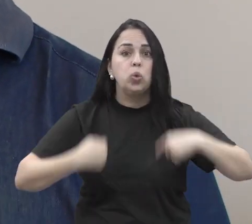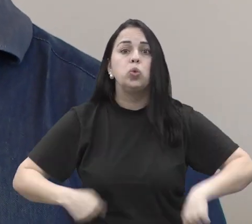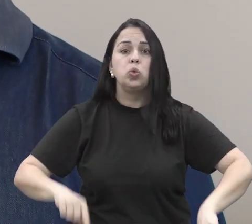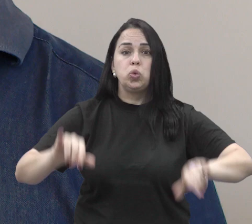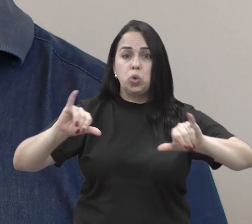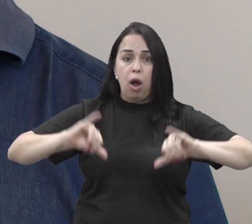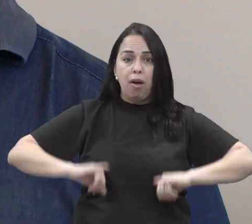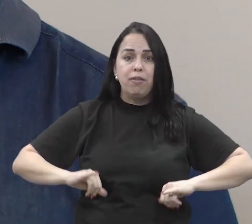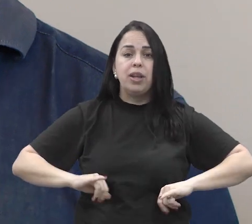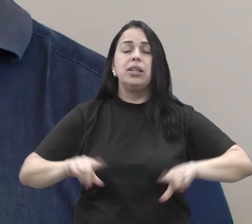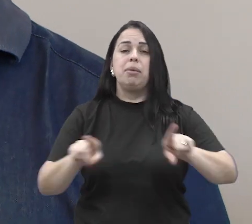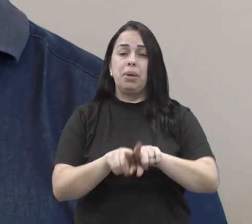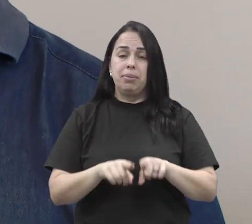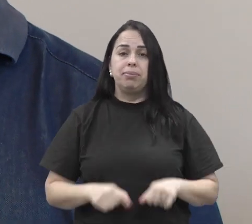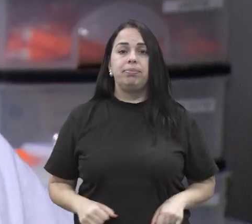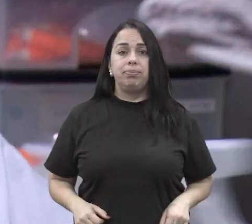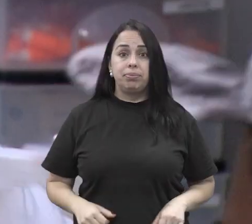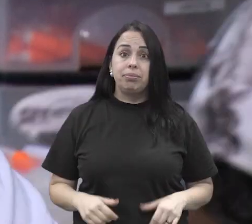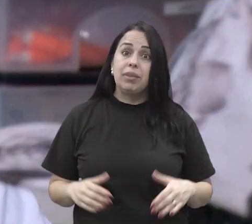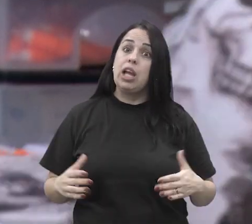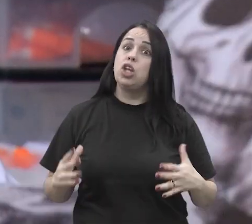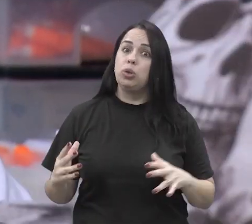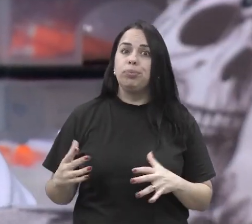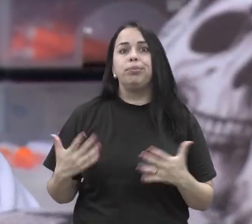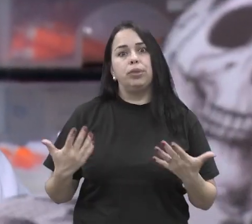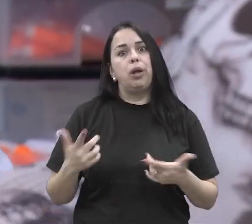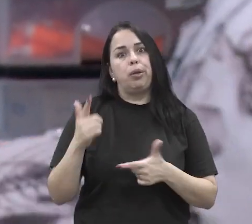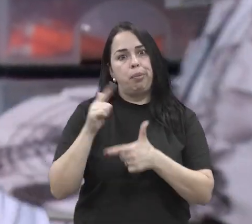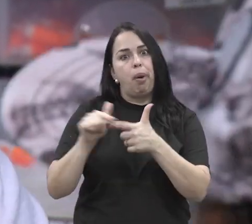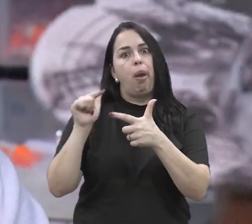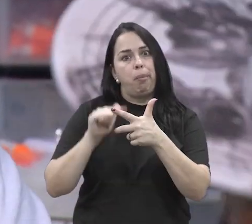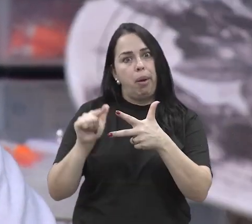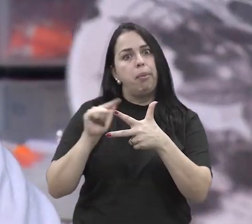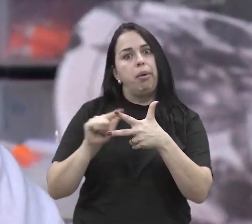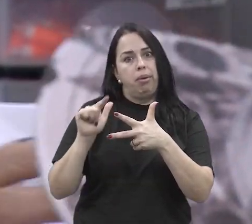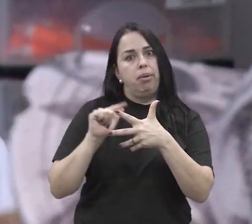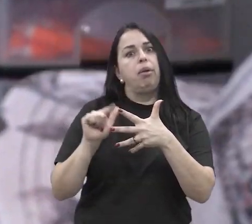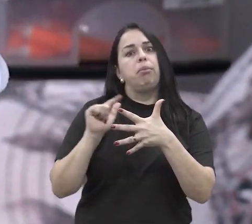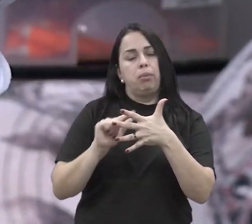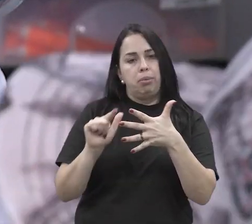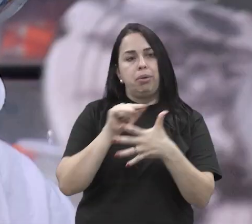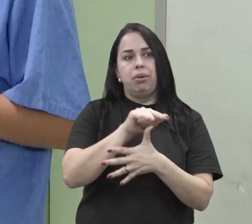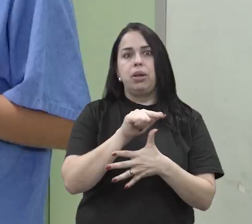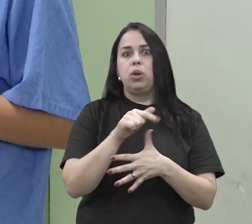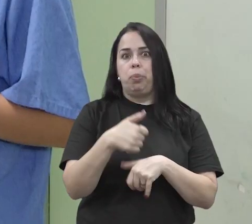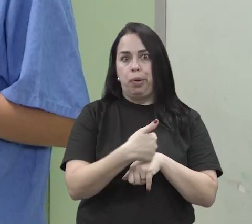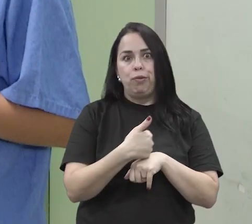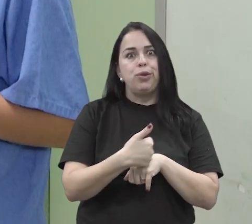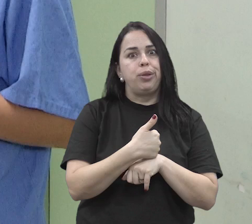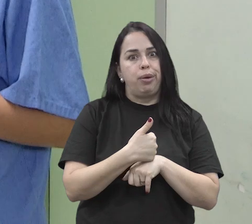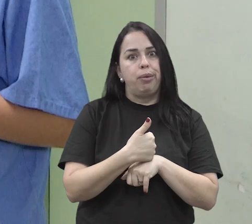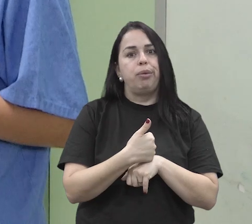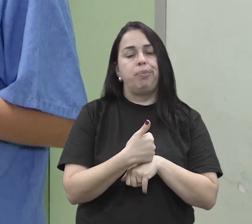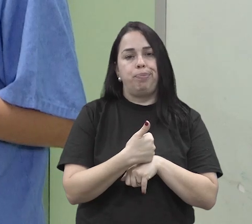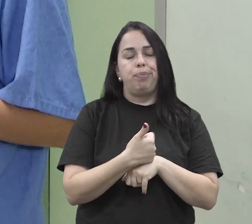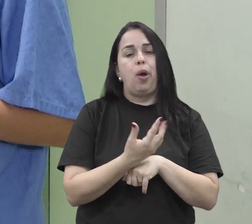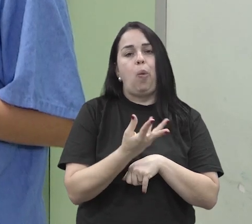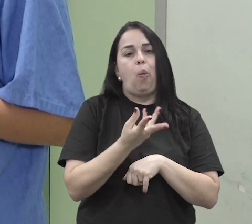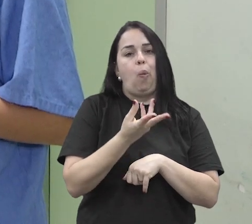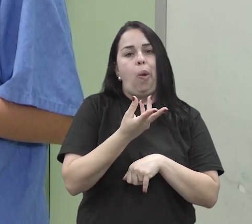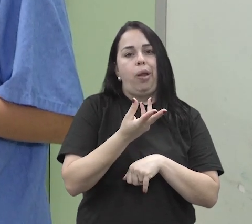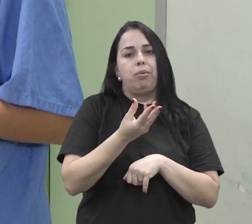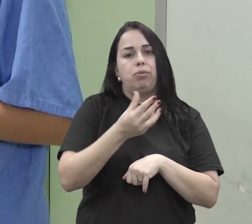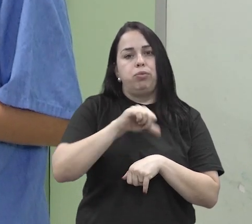dores e as dores emocionais. E todos esses problemas comprometem muito o desempenho dos profissionais no